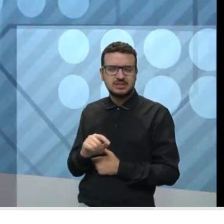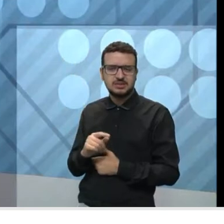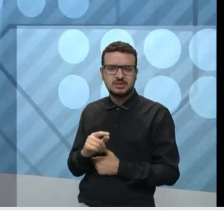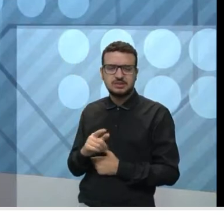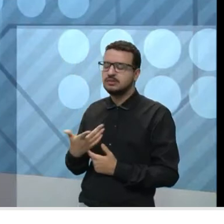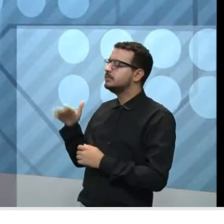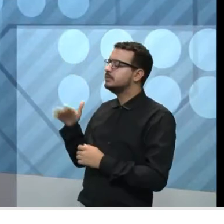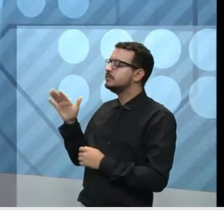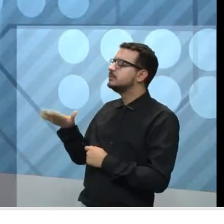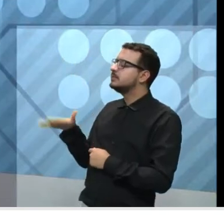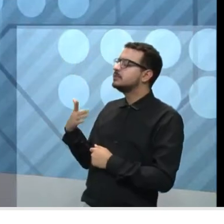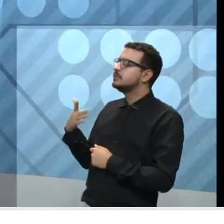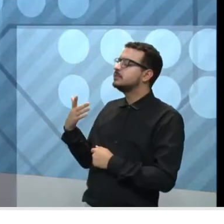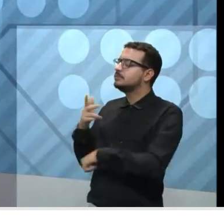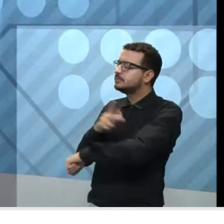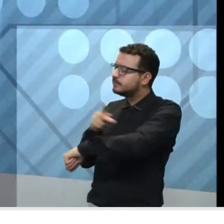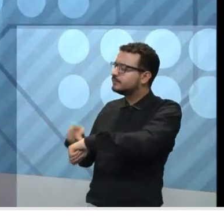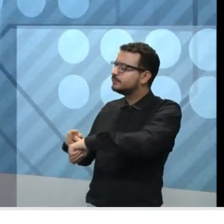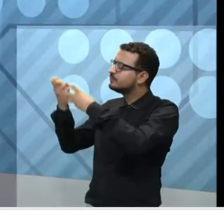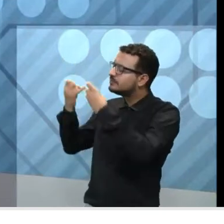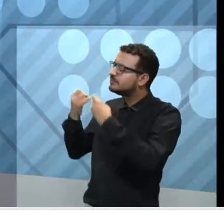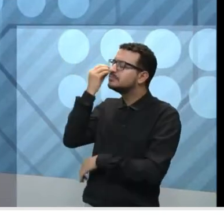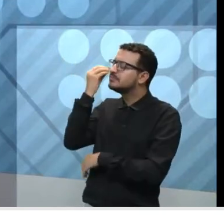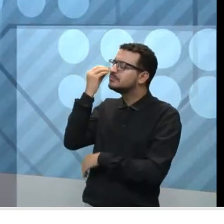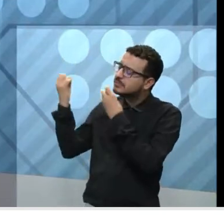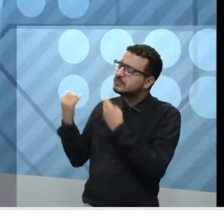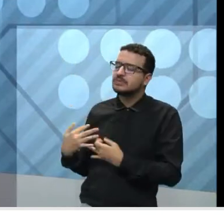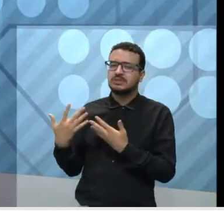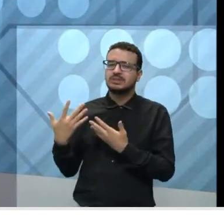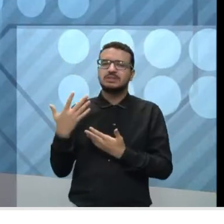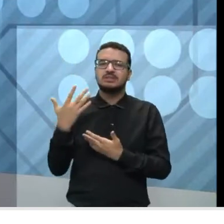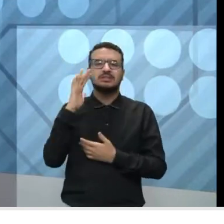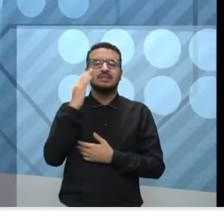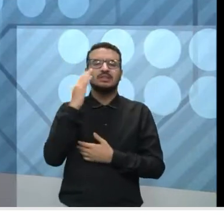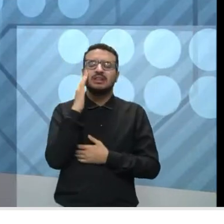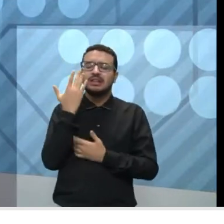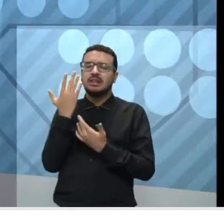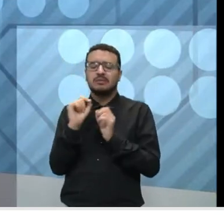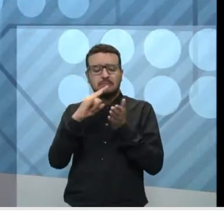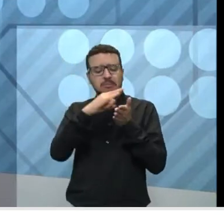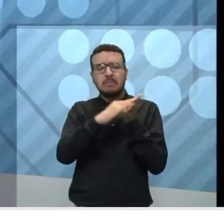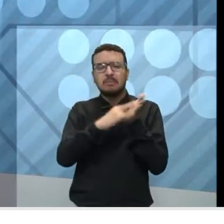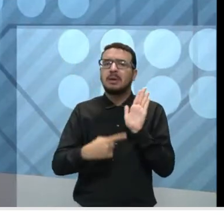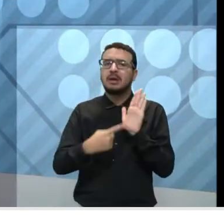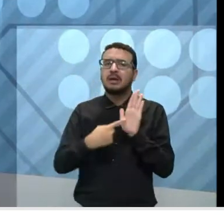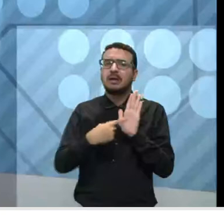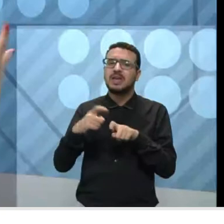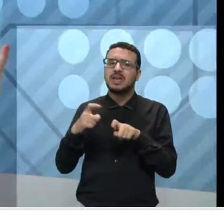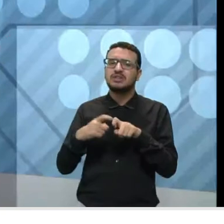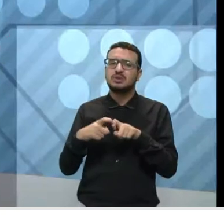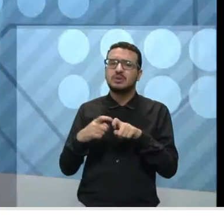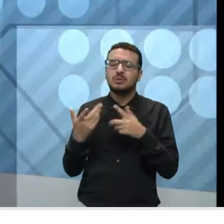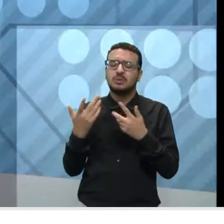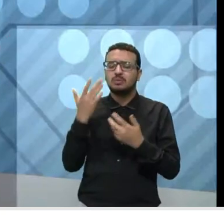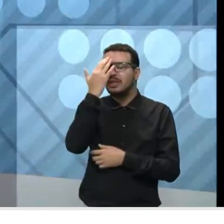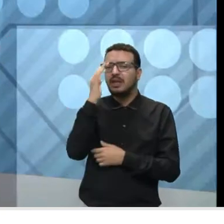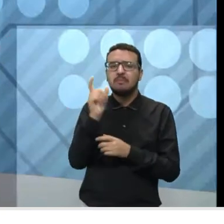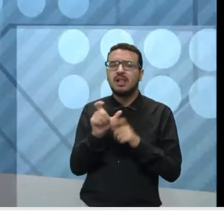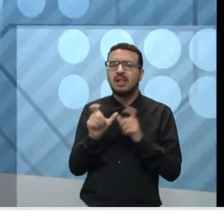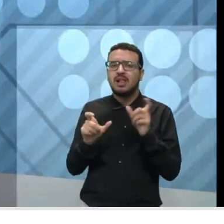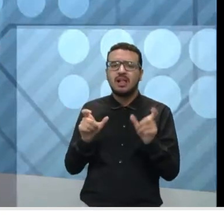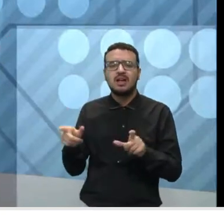ajudar essa mãe a entender o diagnóstico, entender também qual que é o objetivo, qual a contribuição do aparelho de acordo com a perda